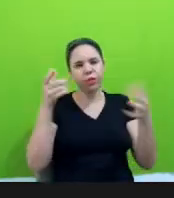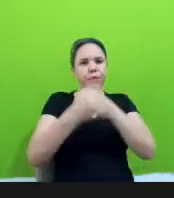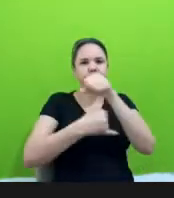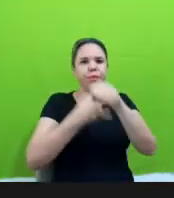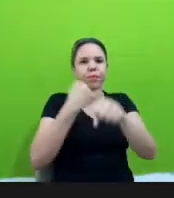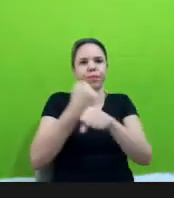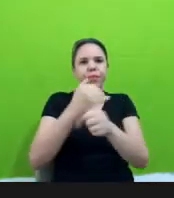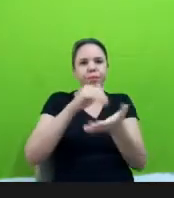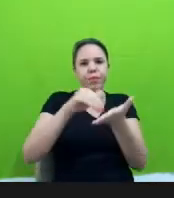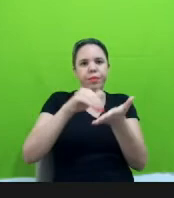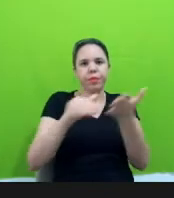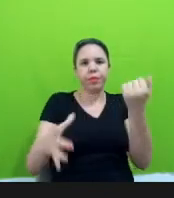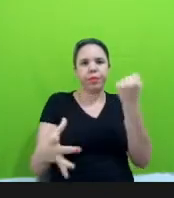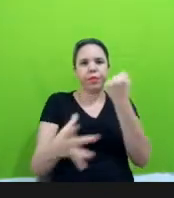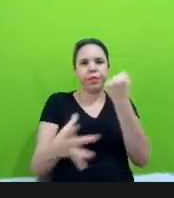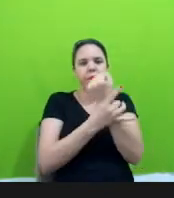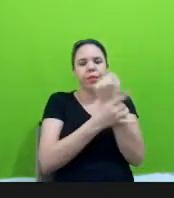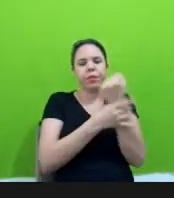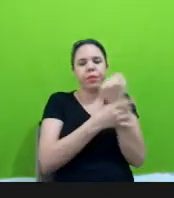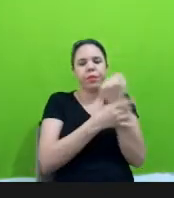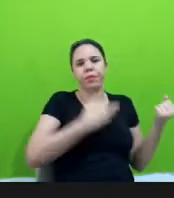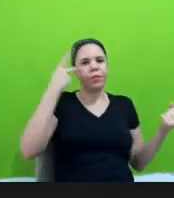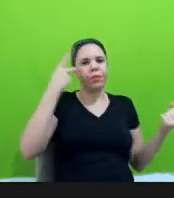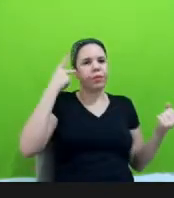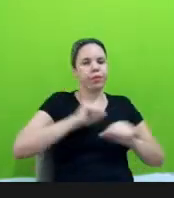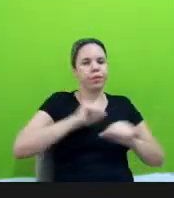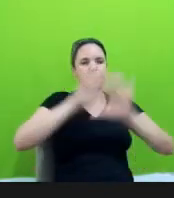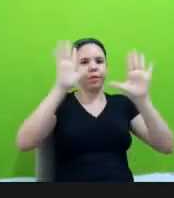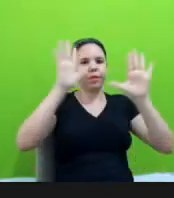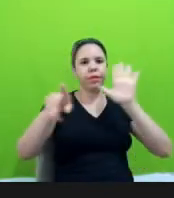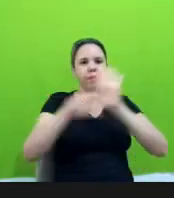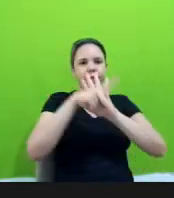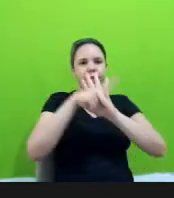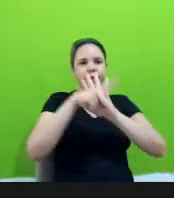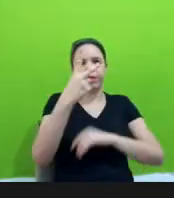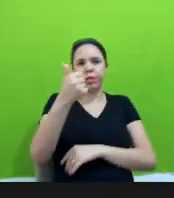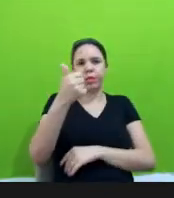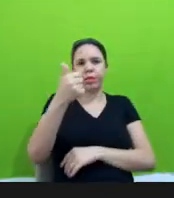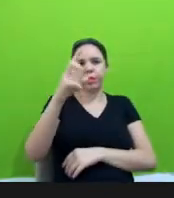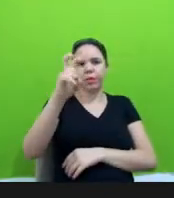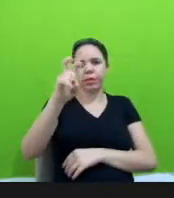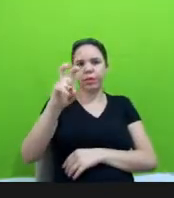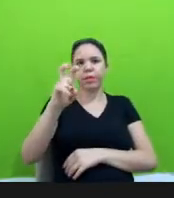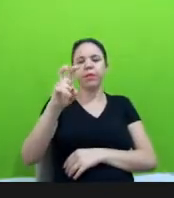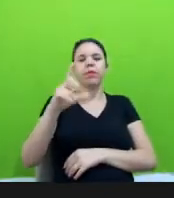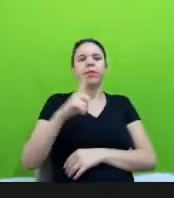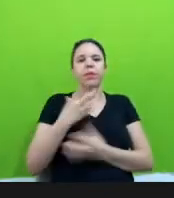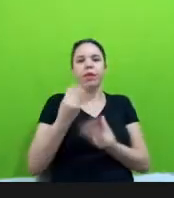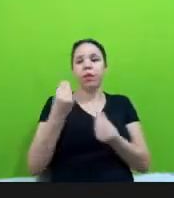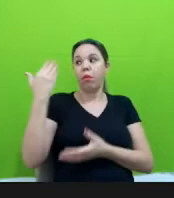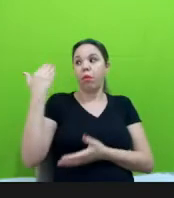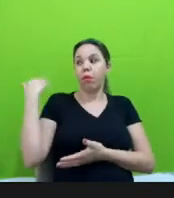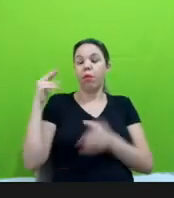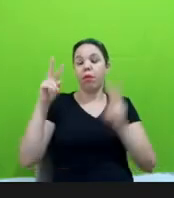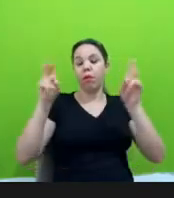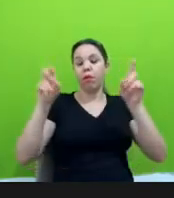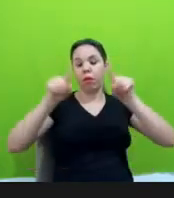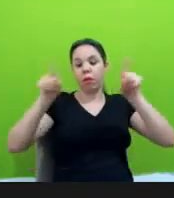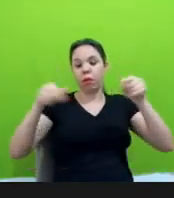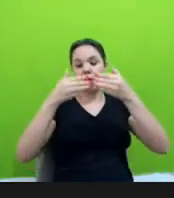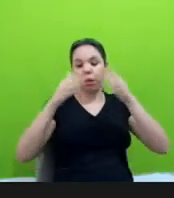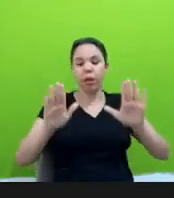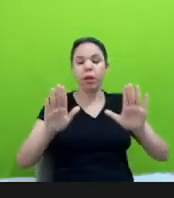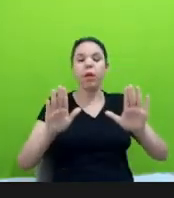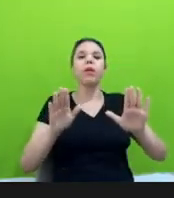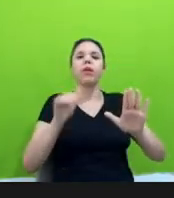Pública de São Paulo, existe um site de transparência desde 2015, saiba que muitas daquelas abinhas que estão abertas, homicídios